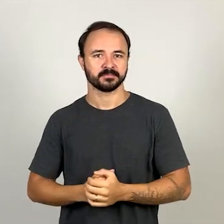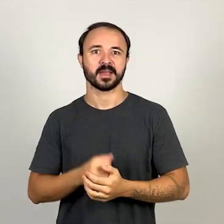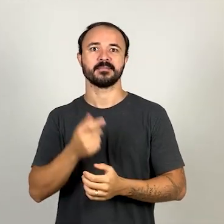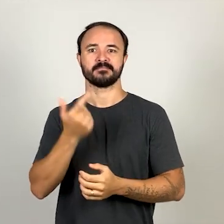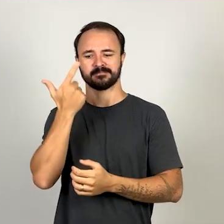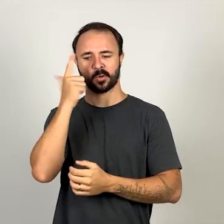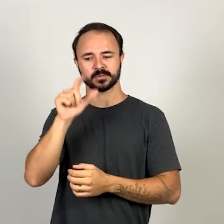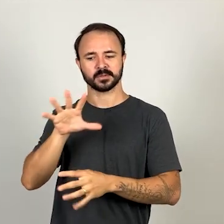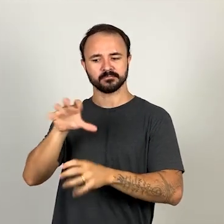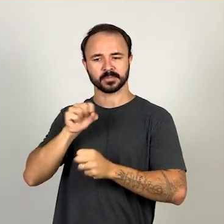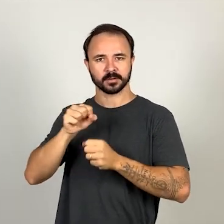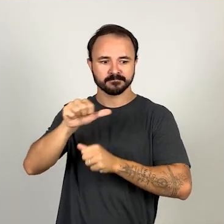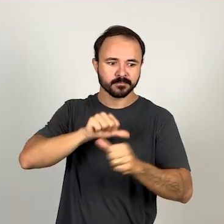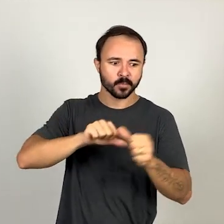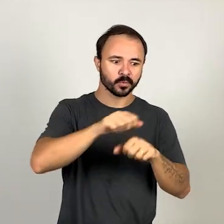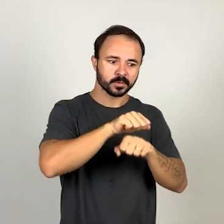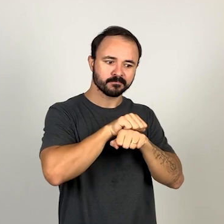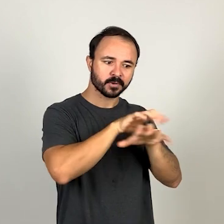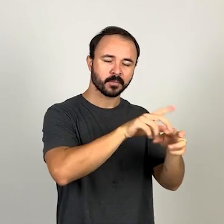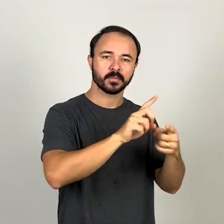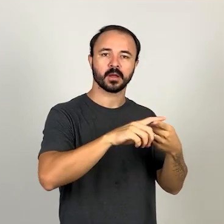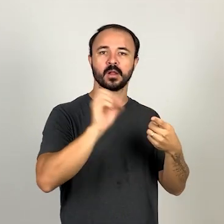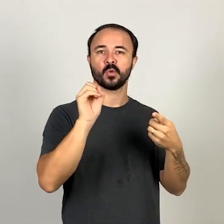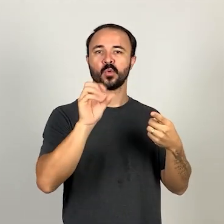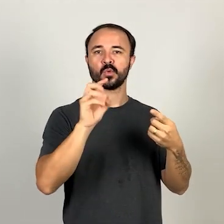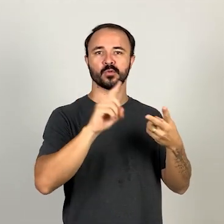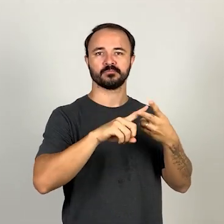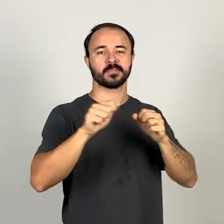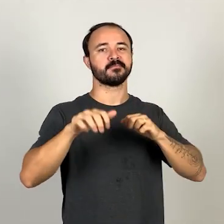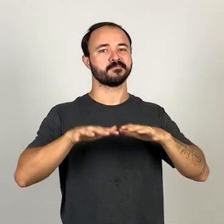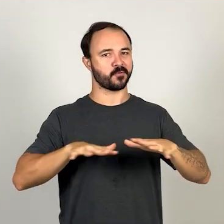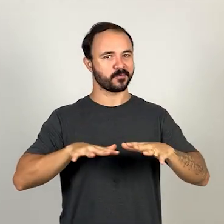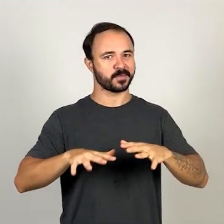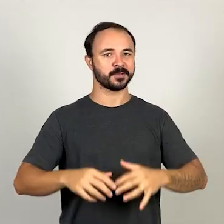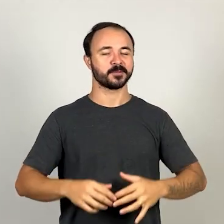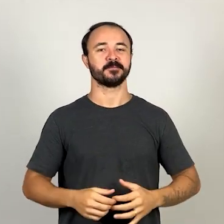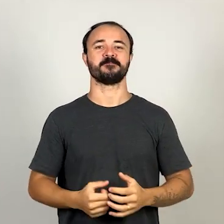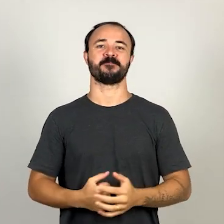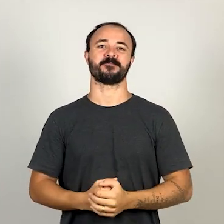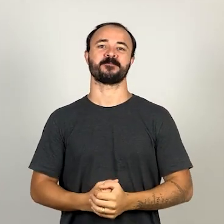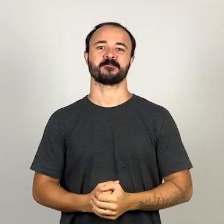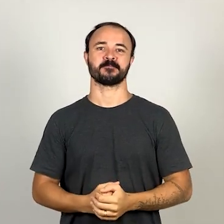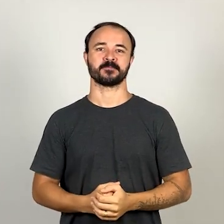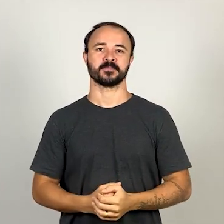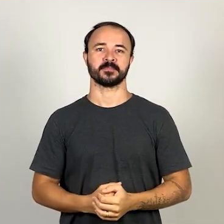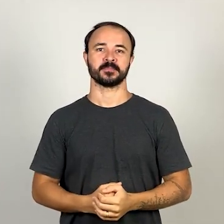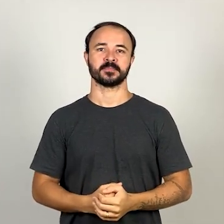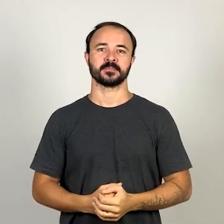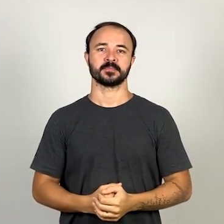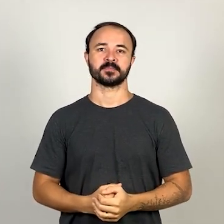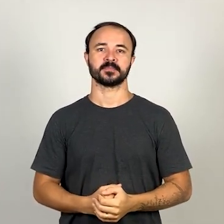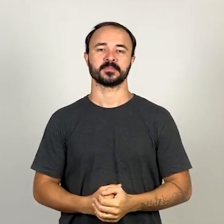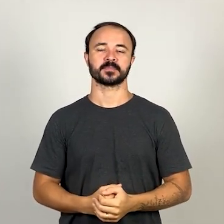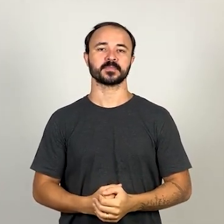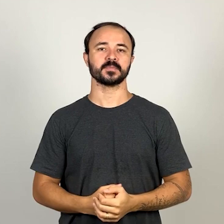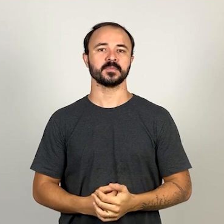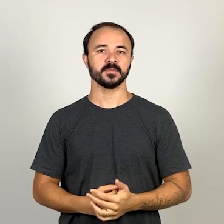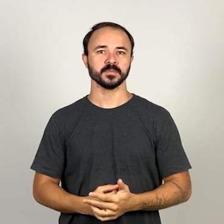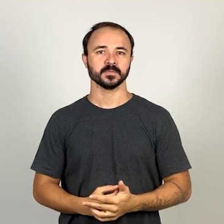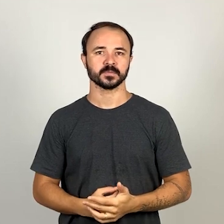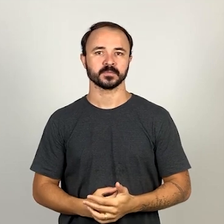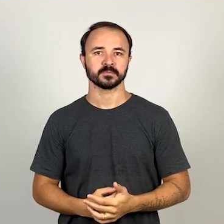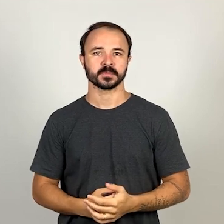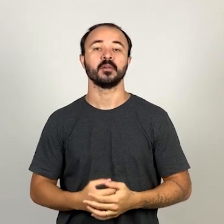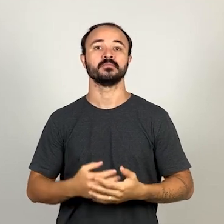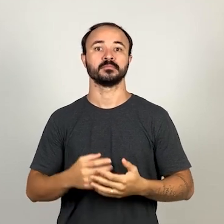gerar movimentos ou luminosidade. Nosso kit também acompanha um emissor de som, que no caso aqui é o alto-falante.